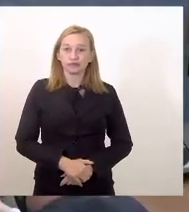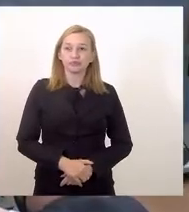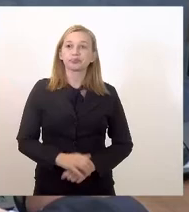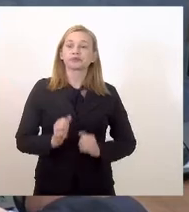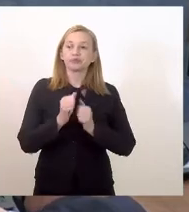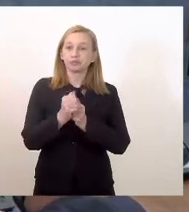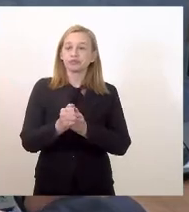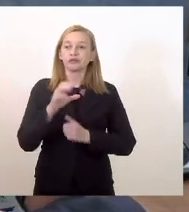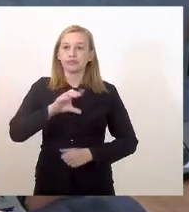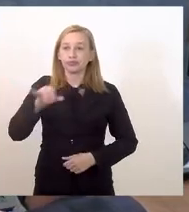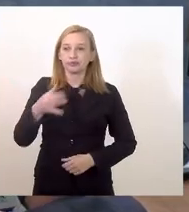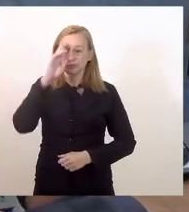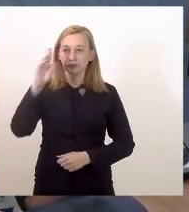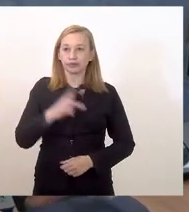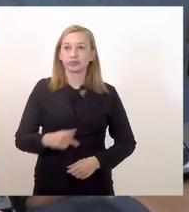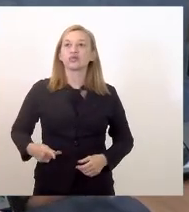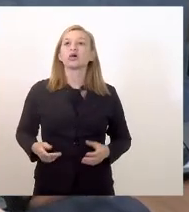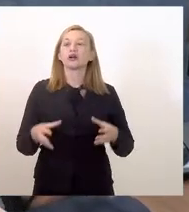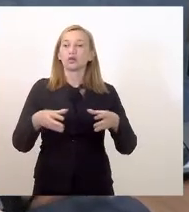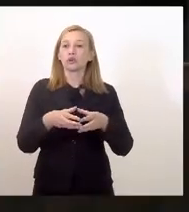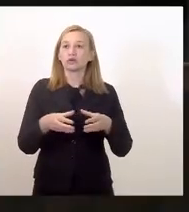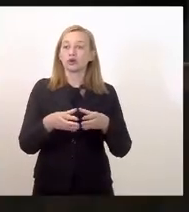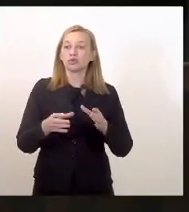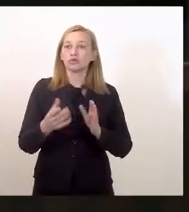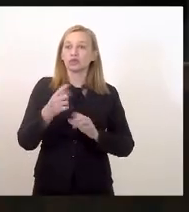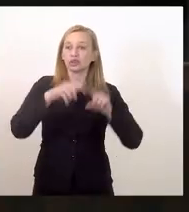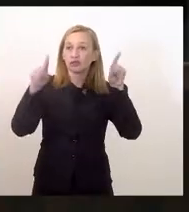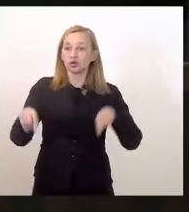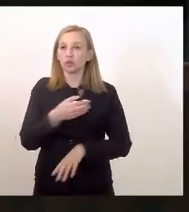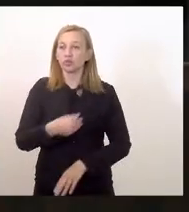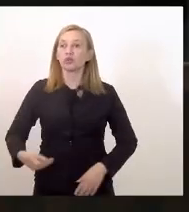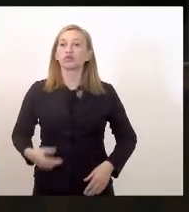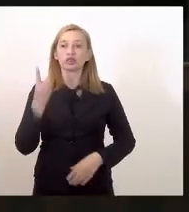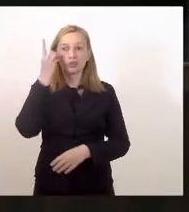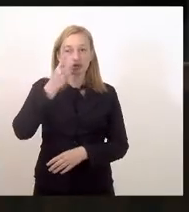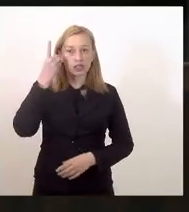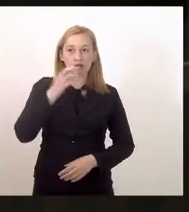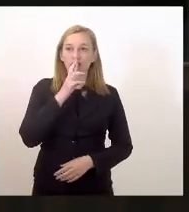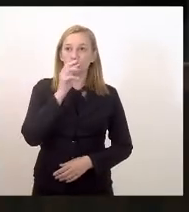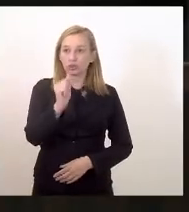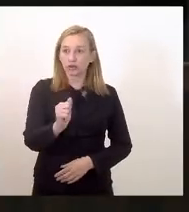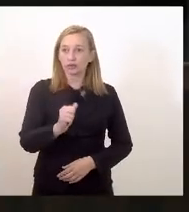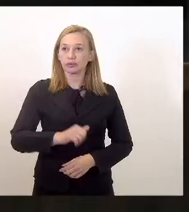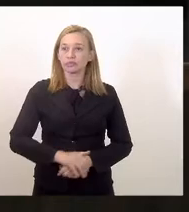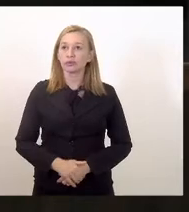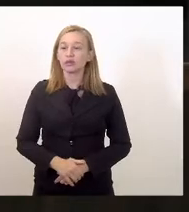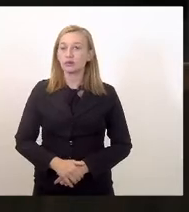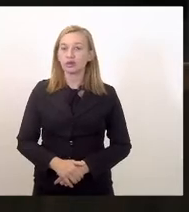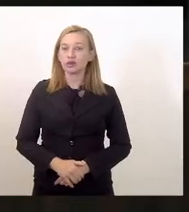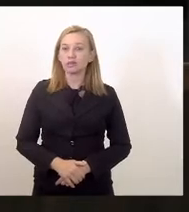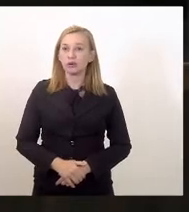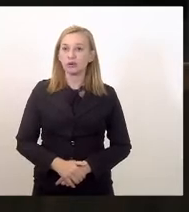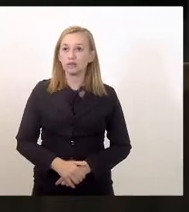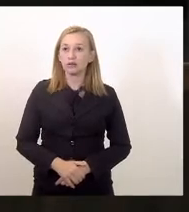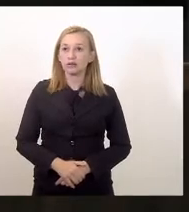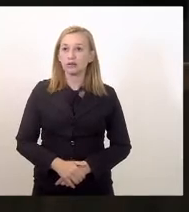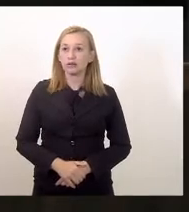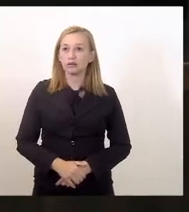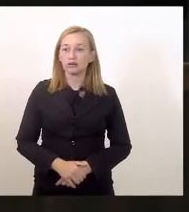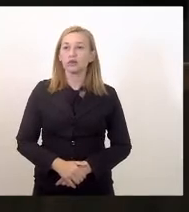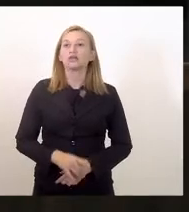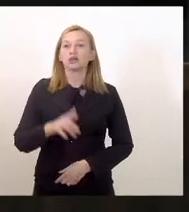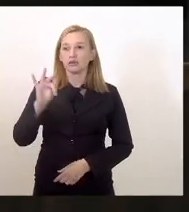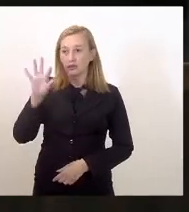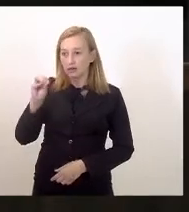Acompanha a CCJ, presidente. Pela Comissão de Servidores Públicos, deputado Rodrigo Amorim. Perdão.